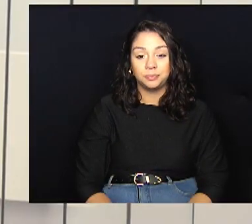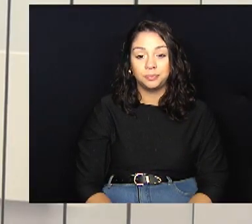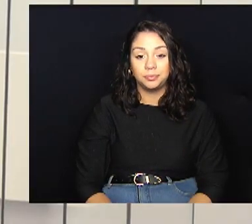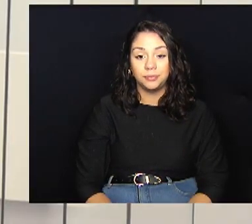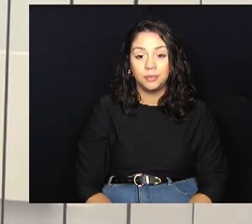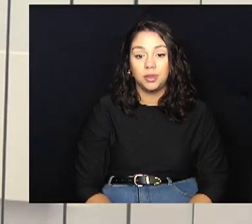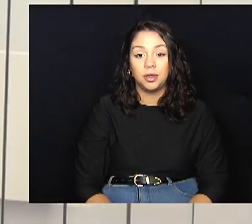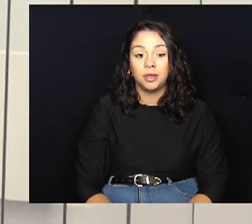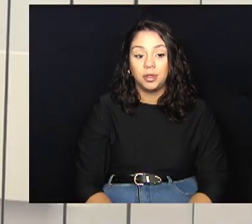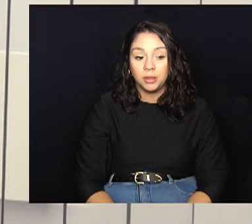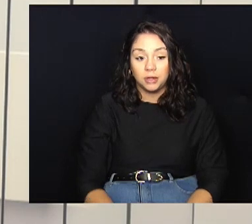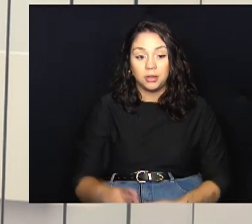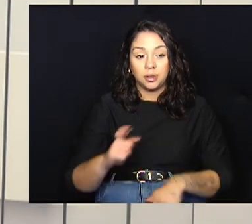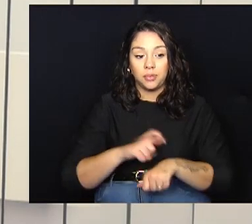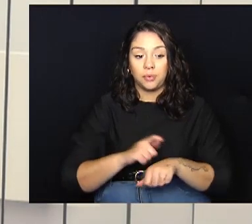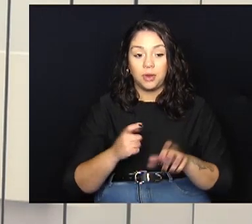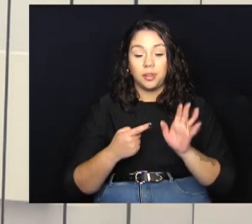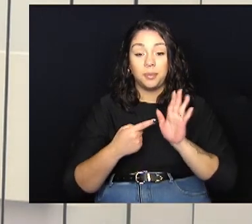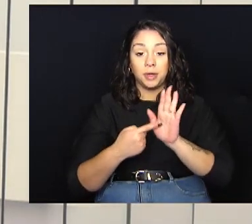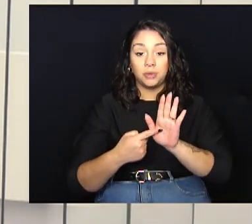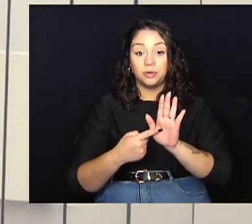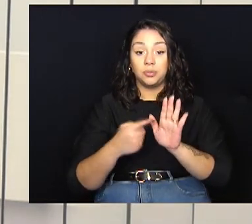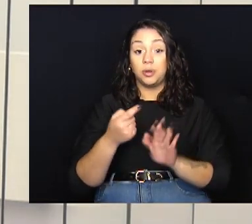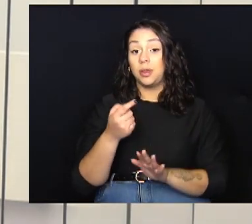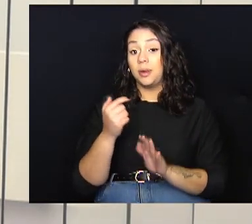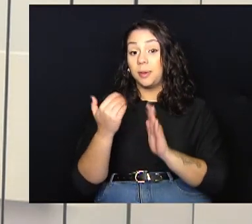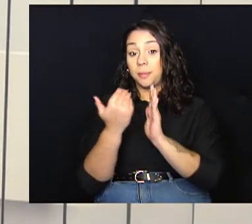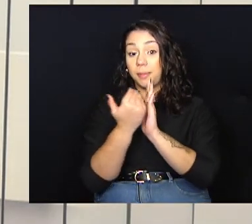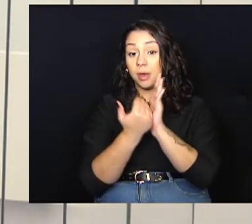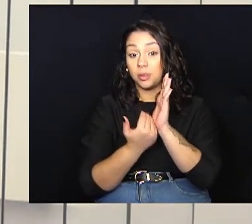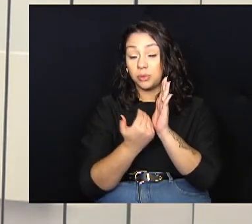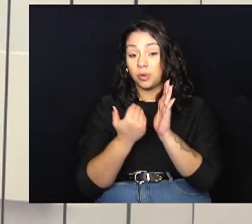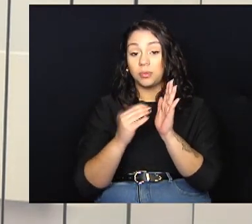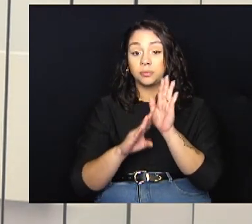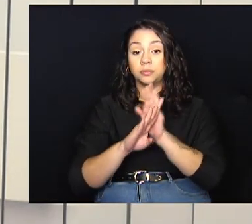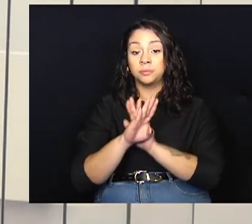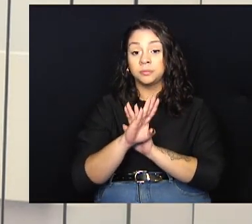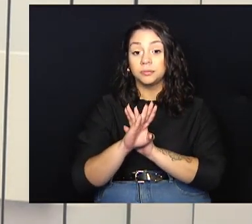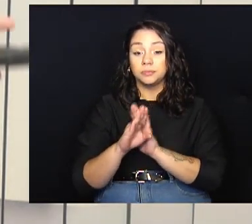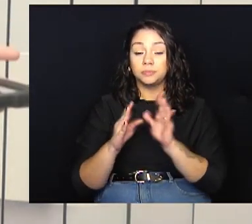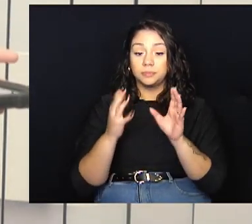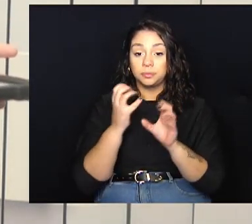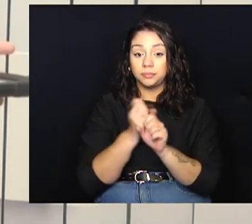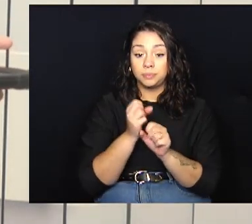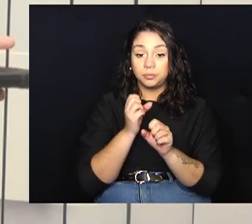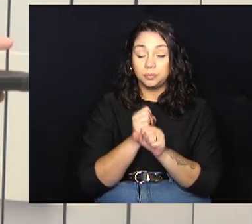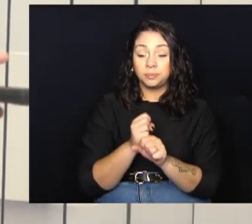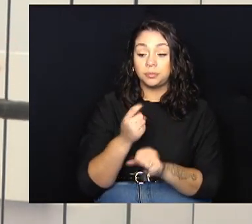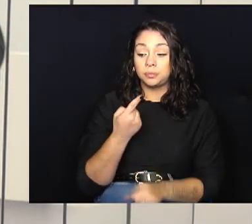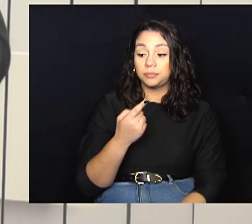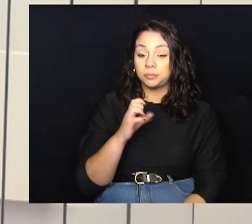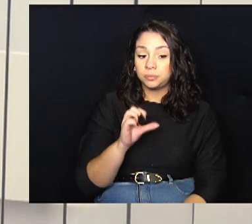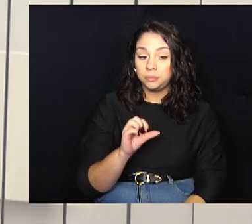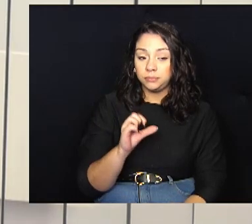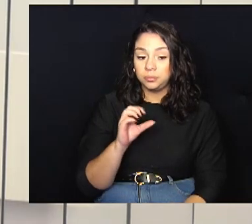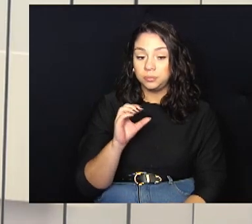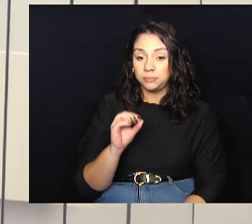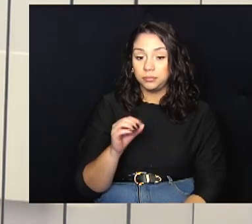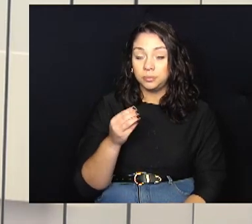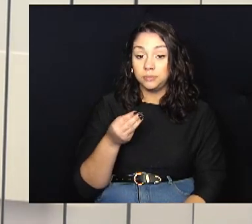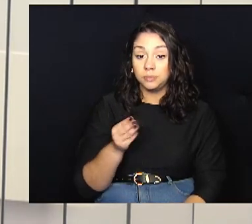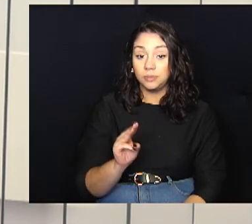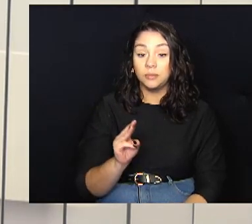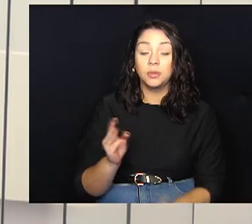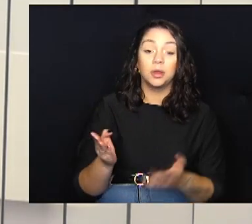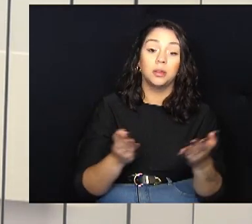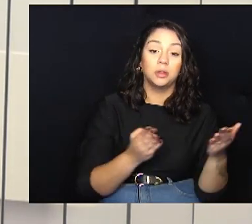na minha abertura que foi o menor crescimento de uma análise para outra a gente está falando aqui de 190 milhões lá em 2010 para